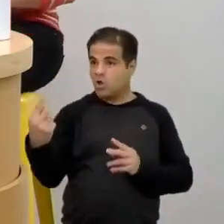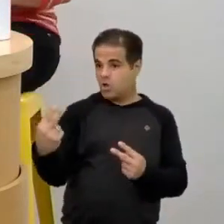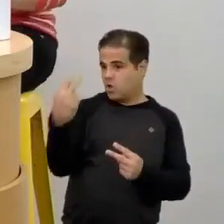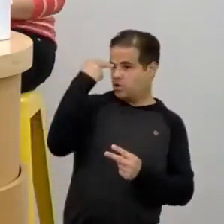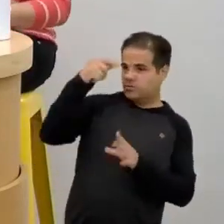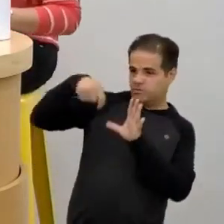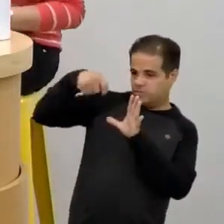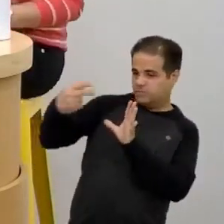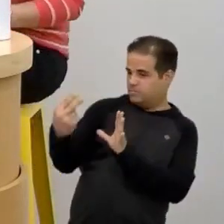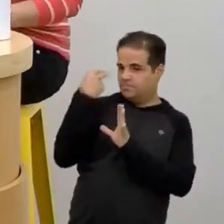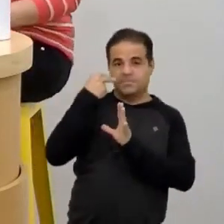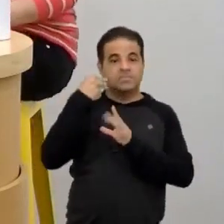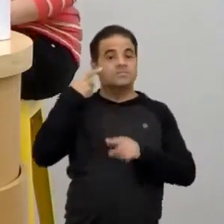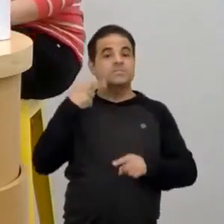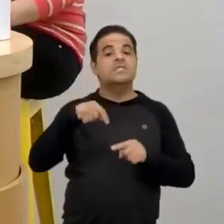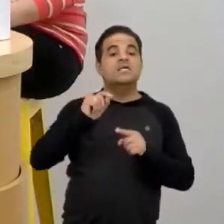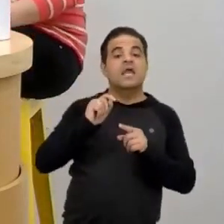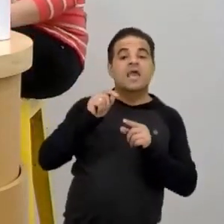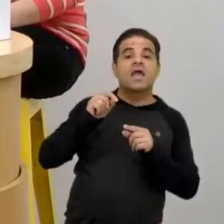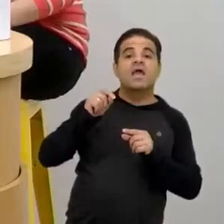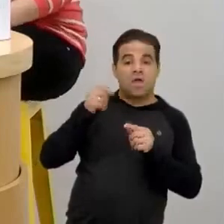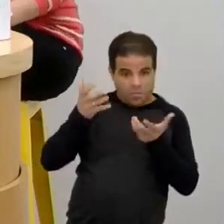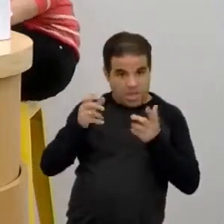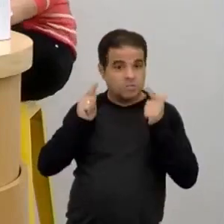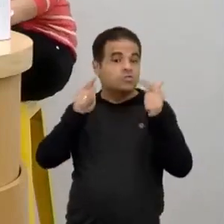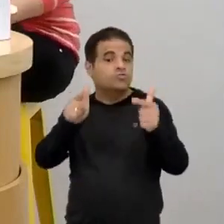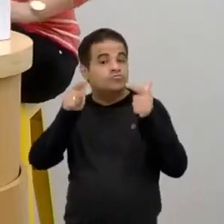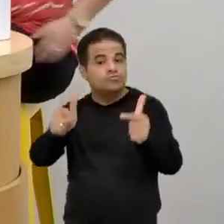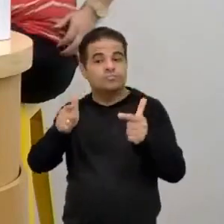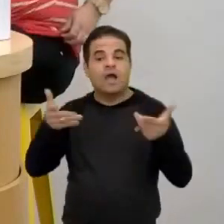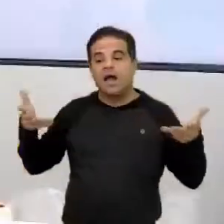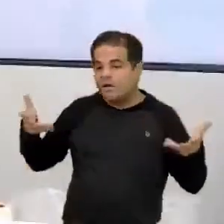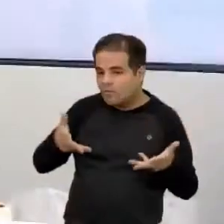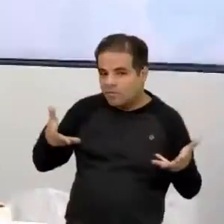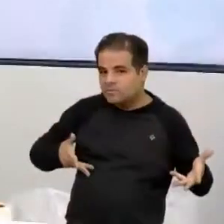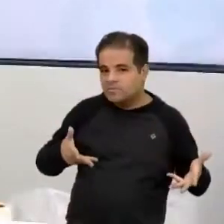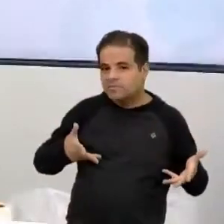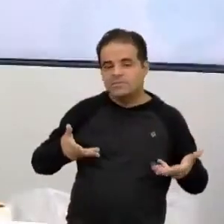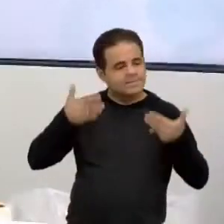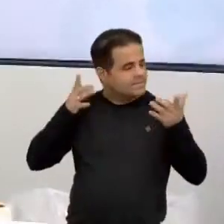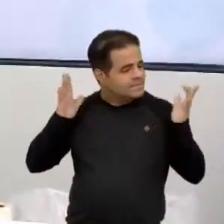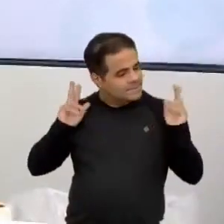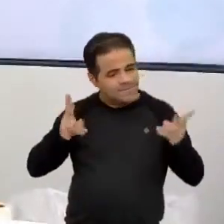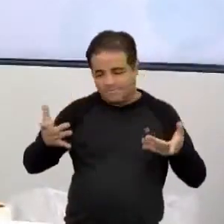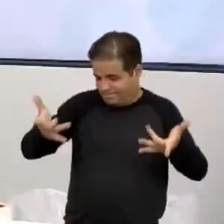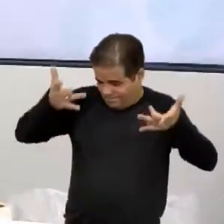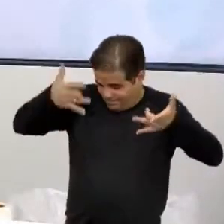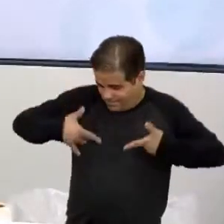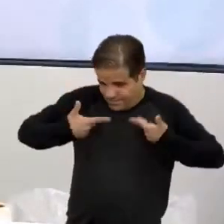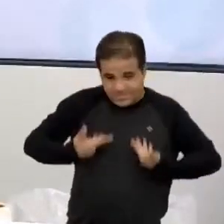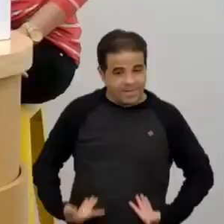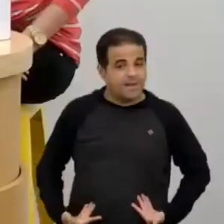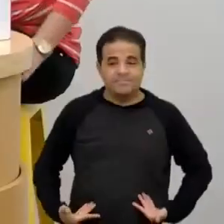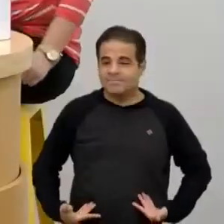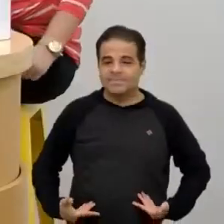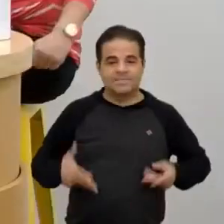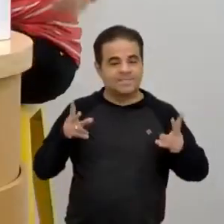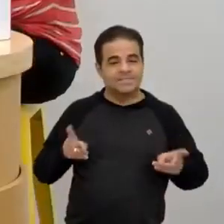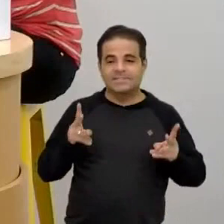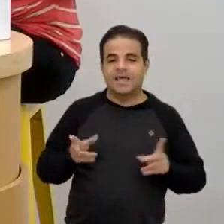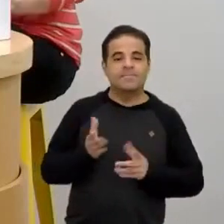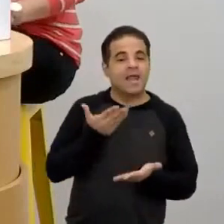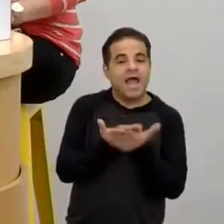porque eles falam assim, quem eu vou zoar dessa vez? Sempre sobra pra mim. Sempre sobra pra mim. É isso, entendeu? Aula